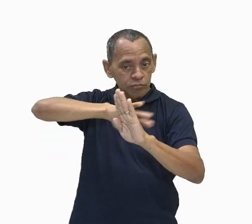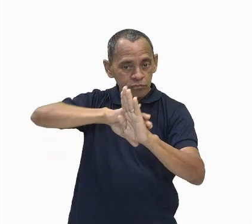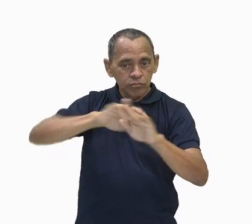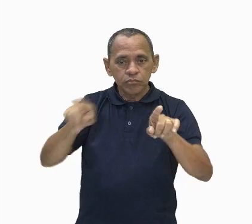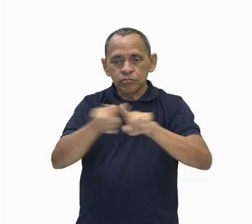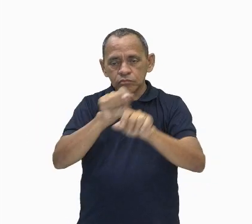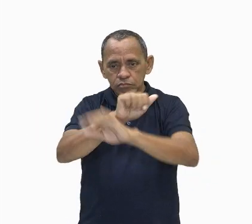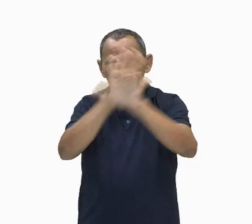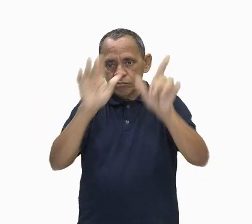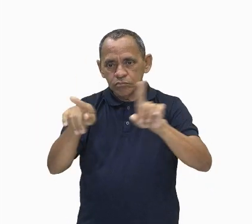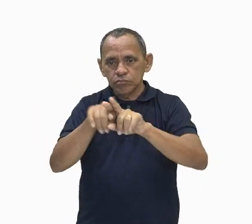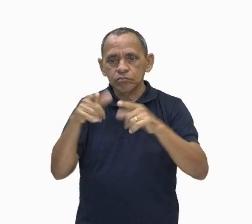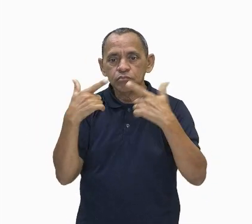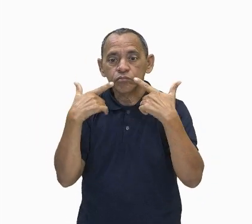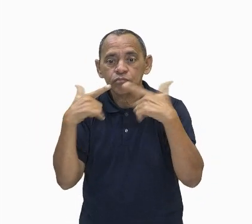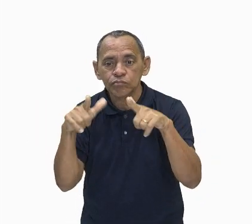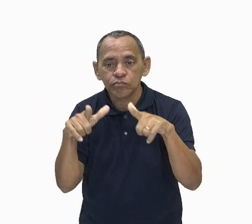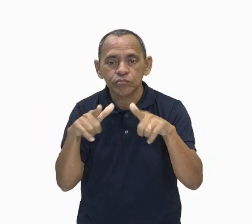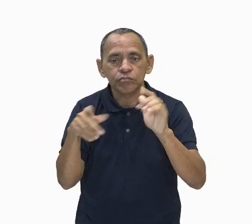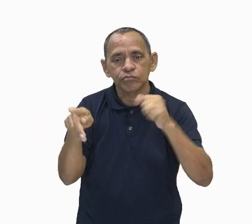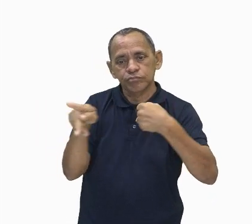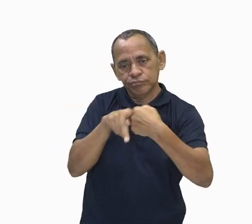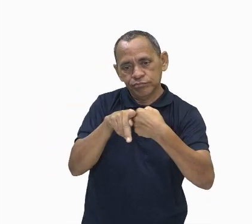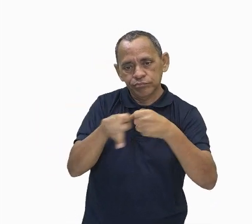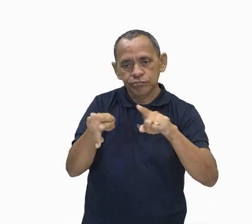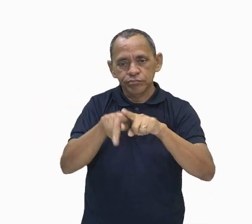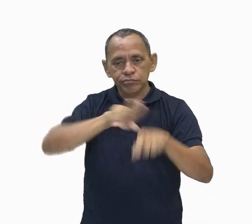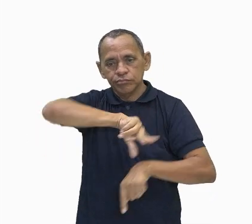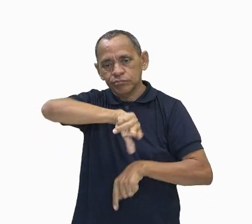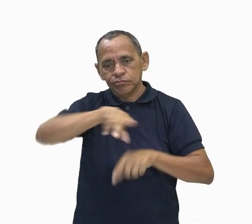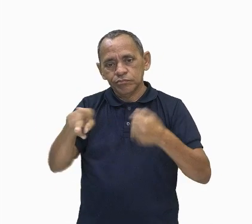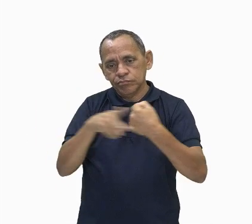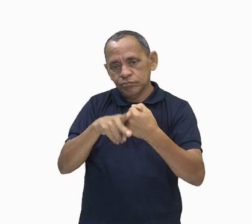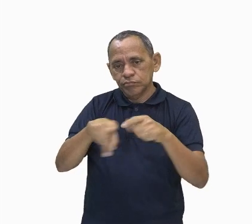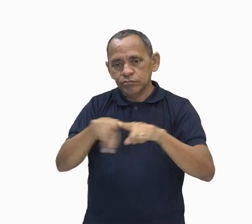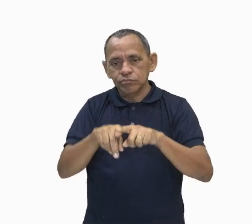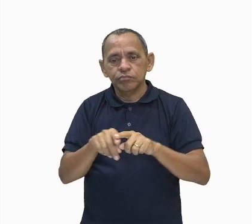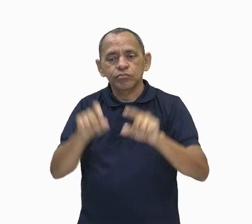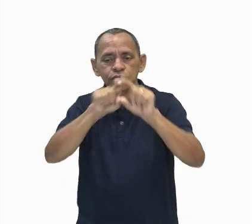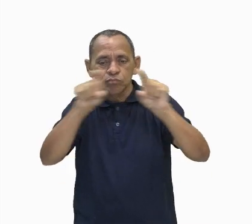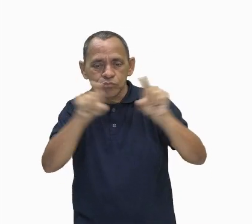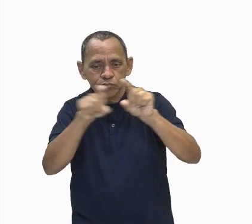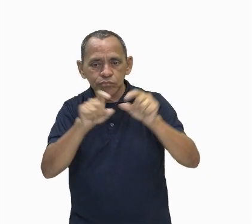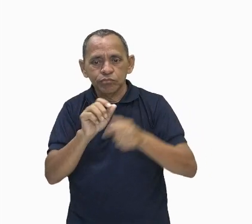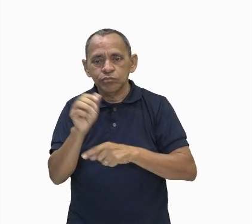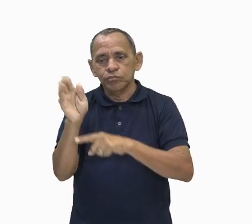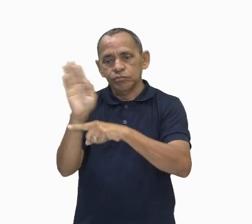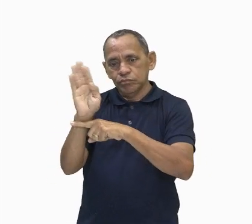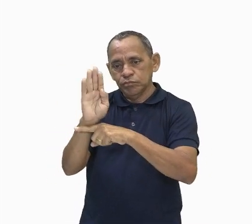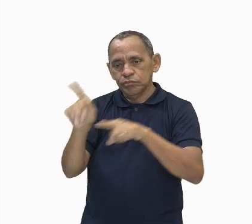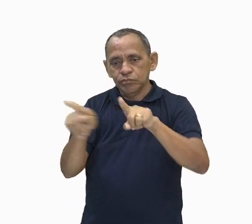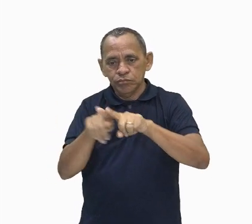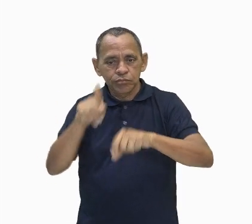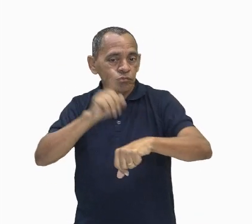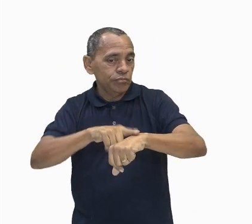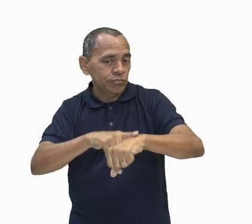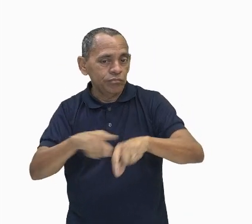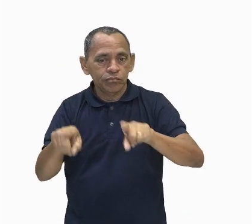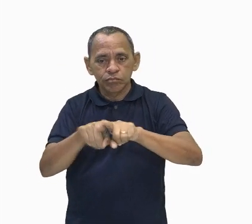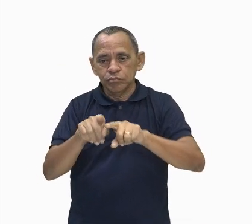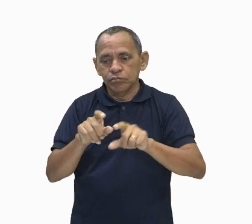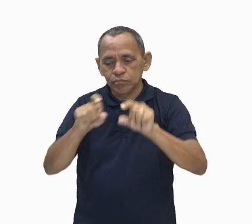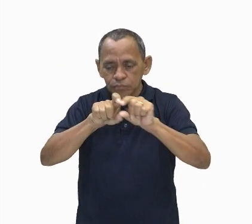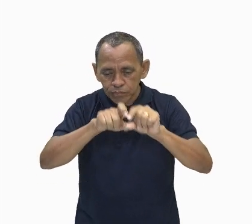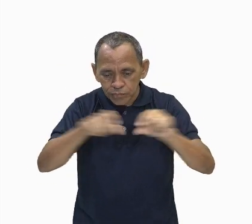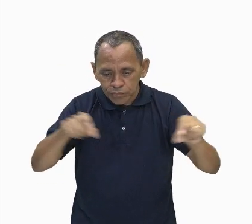é linguagem verbal e linguagem não verbal. Então pode aparecer em bilhetes, como cinema, né? Ali que tem horário, que tem a sessão, que